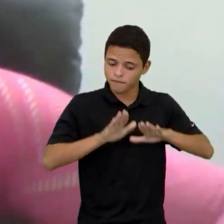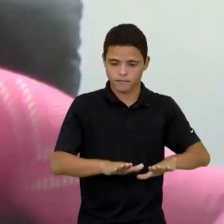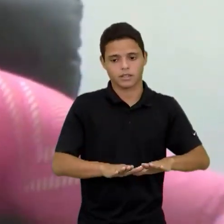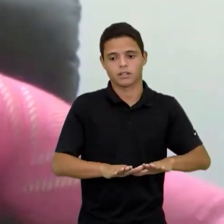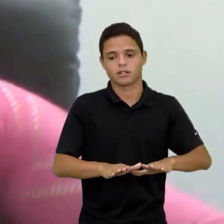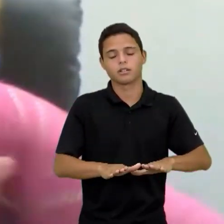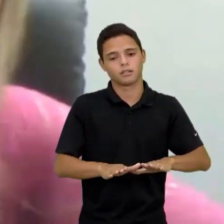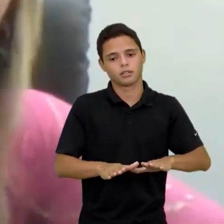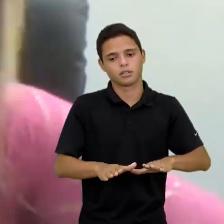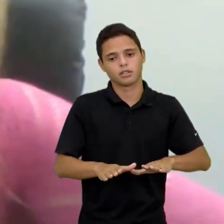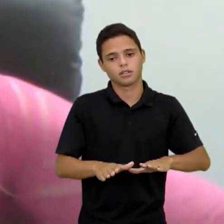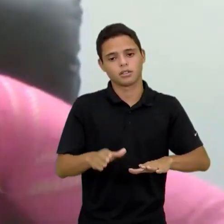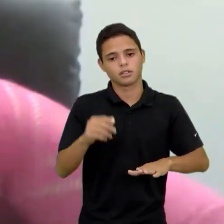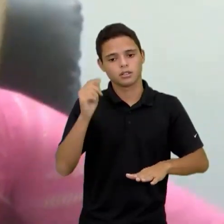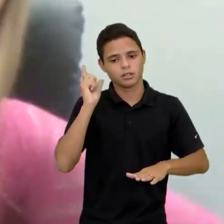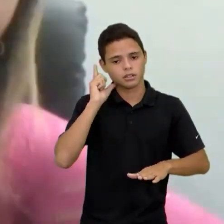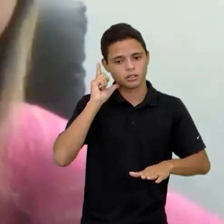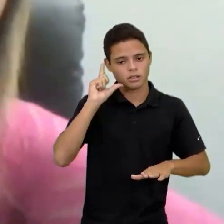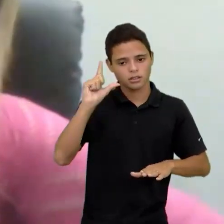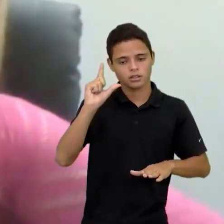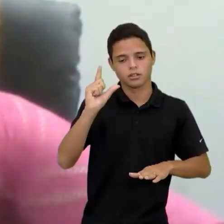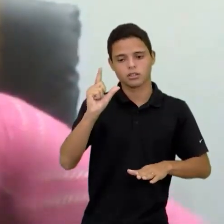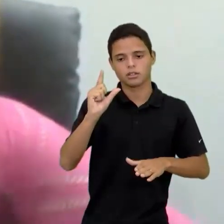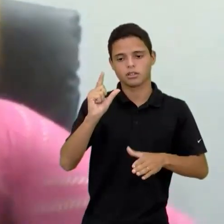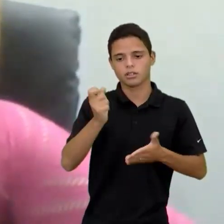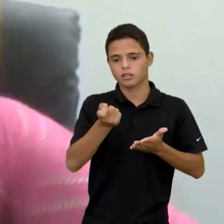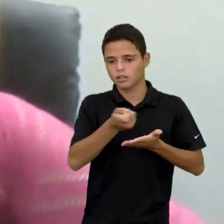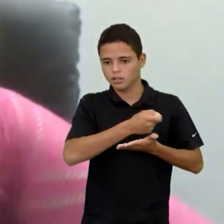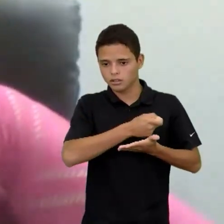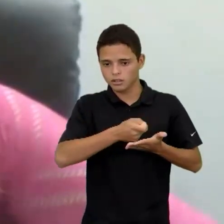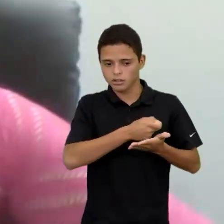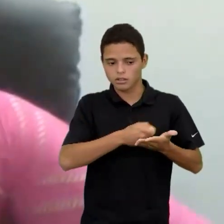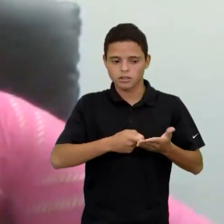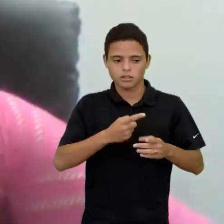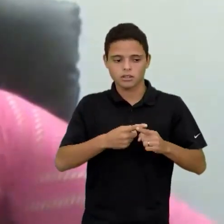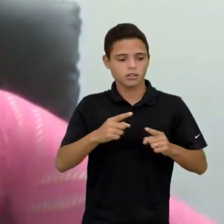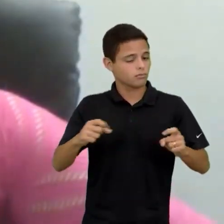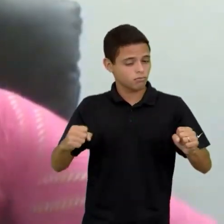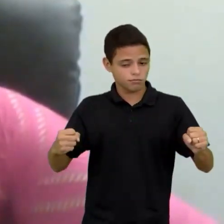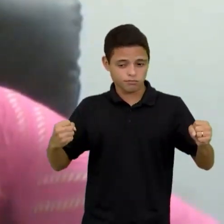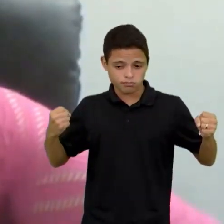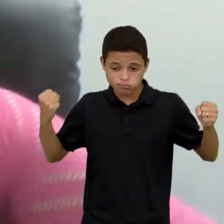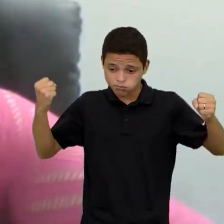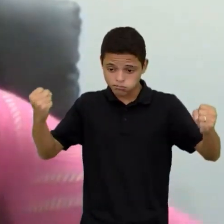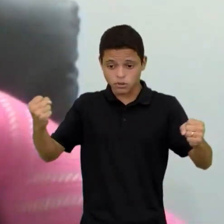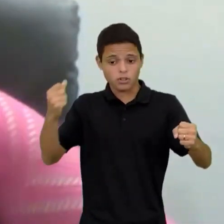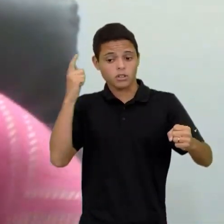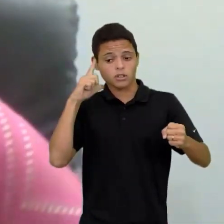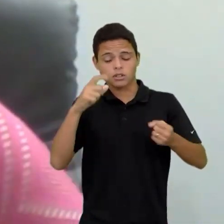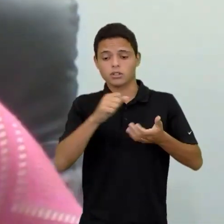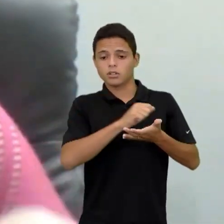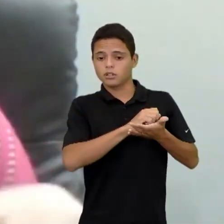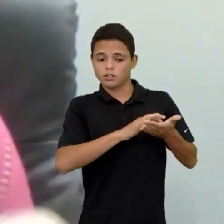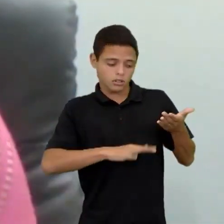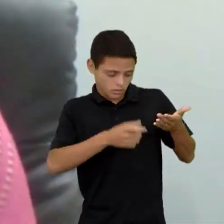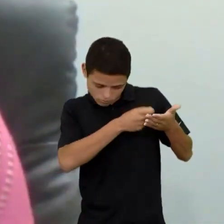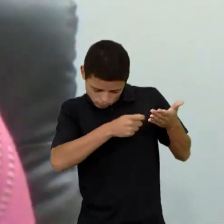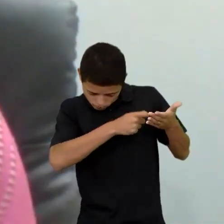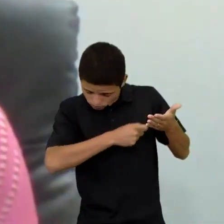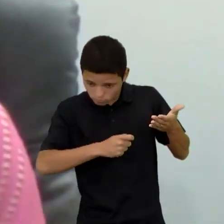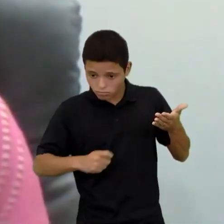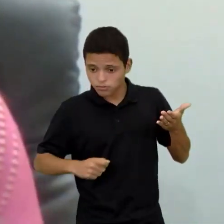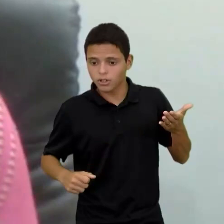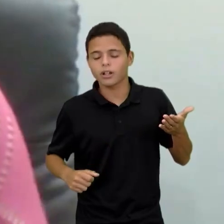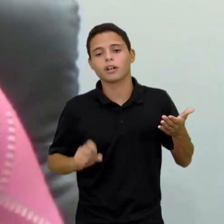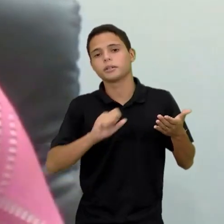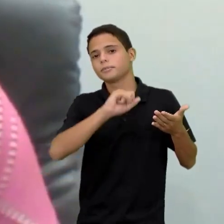fique dançando na hora que ele vem, porque eles fazem muita força, né? É uma força para eles poderem estar executando a atividade. Então, se o